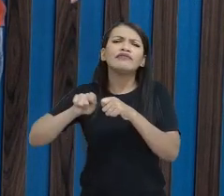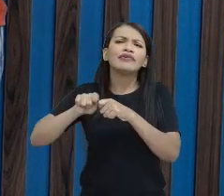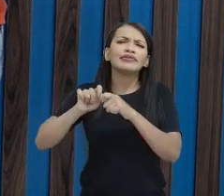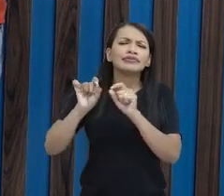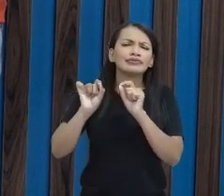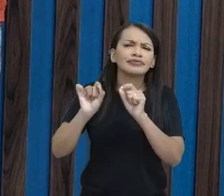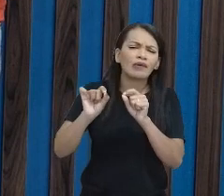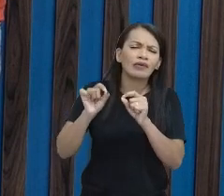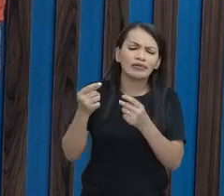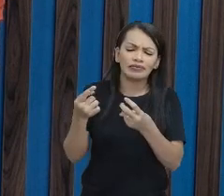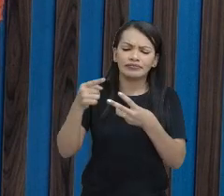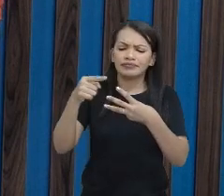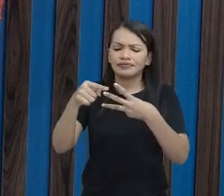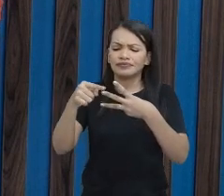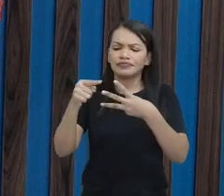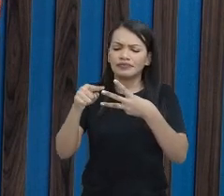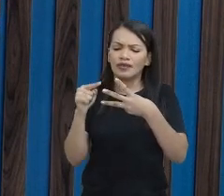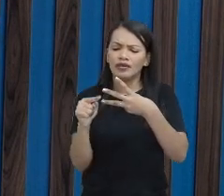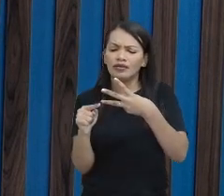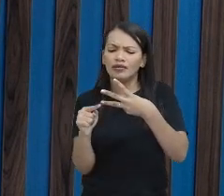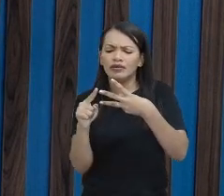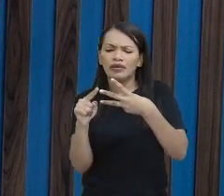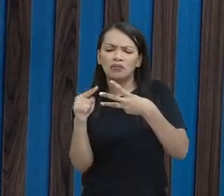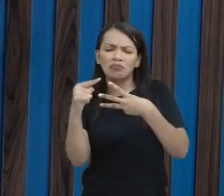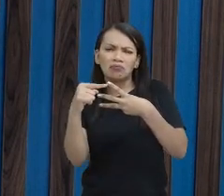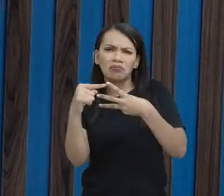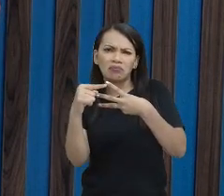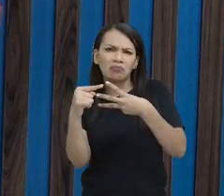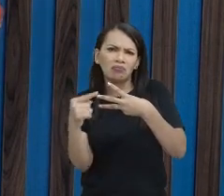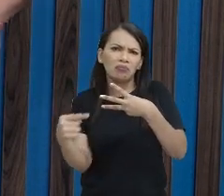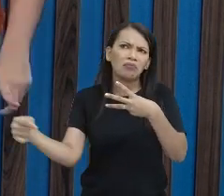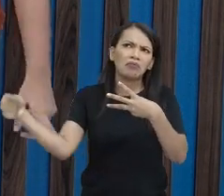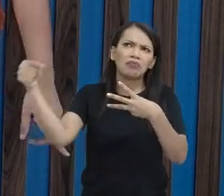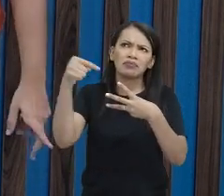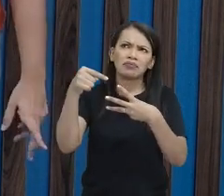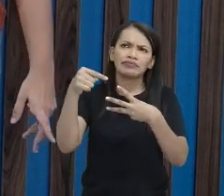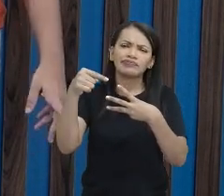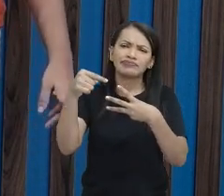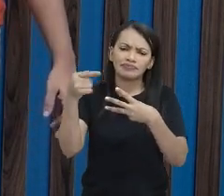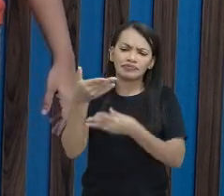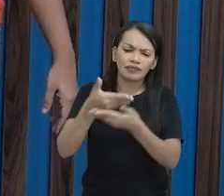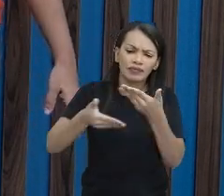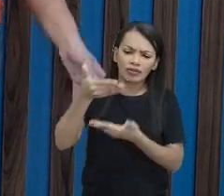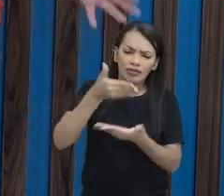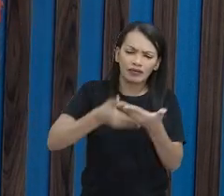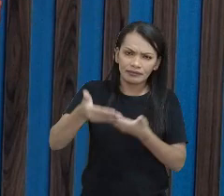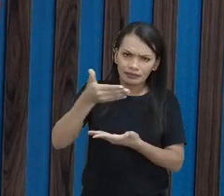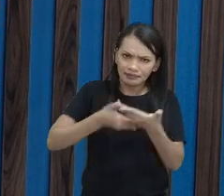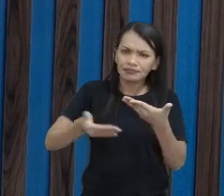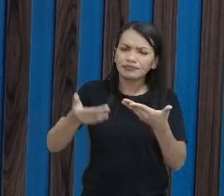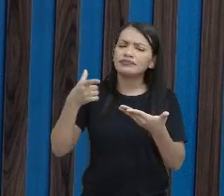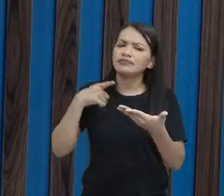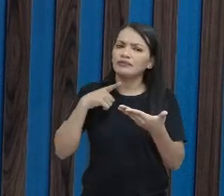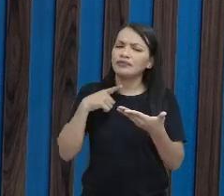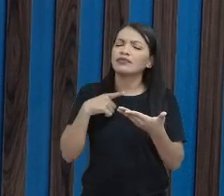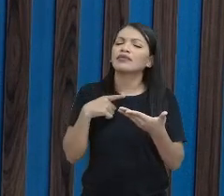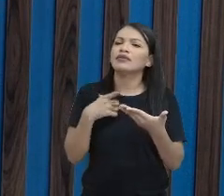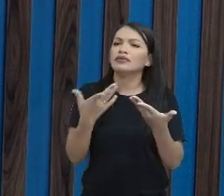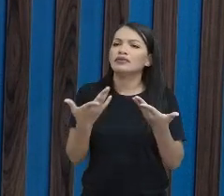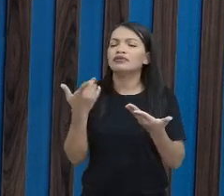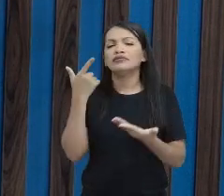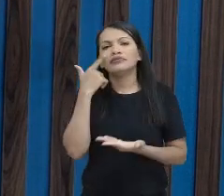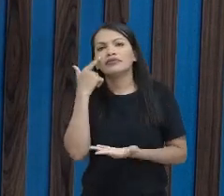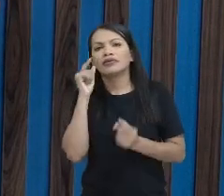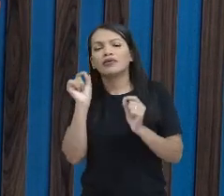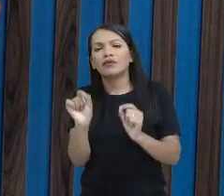trazem a intertextualidade de maneiras diferentes. Sim. E a gente vai ver aqui as diversas formas da intertextualidade. A gente tem